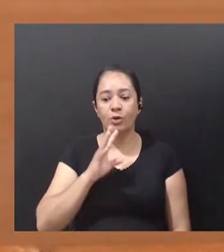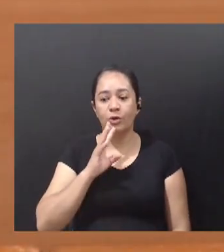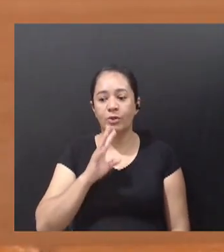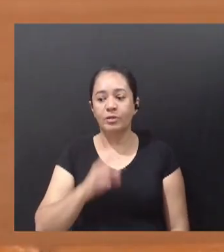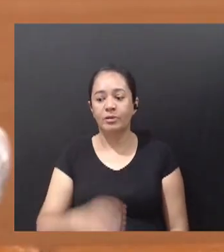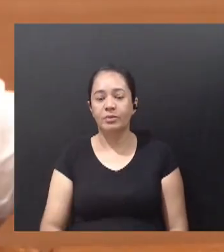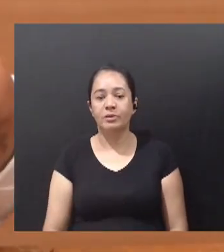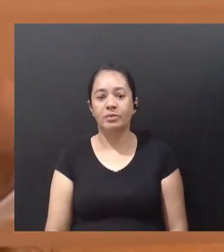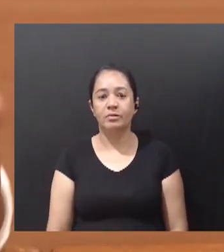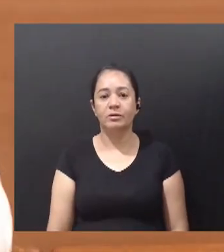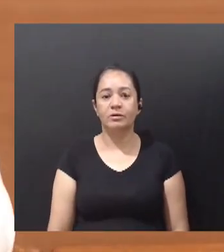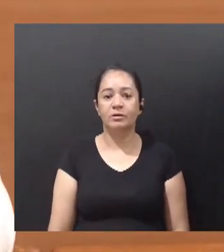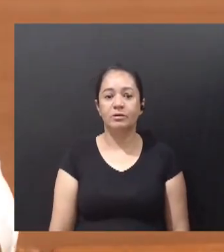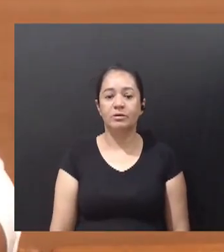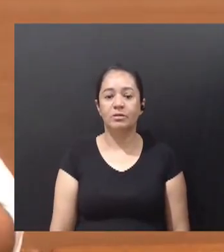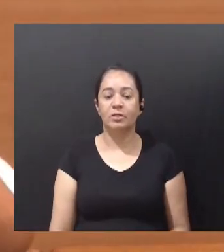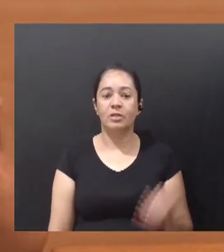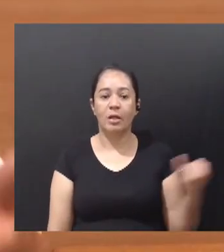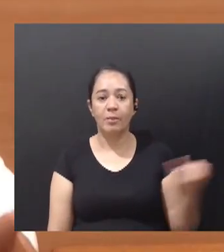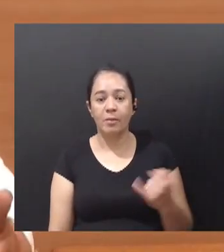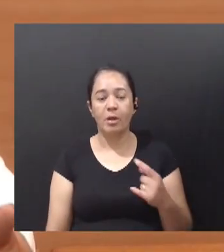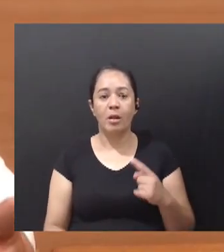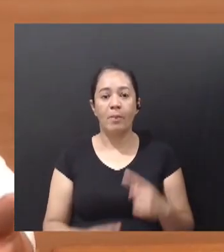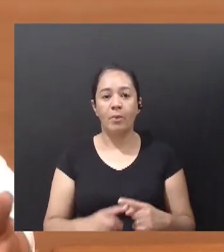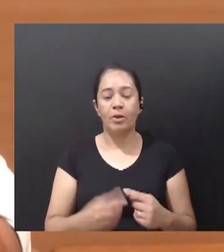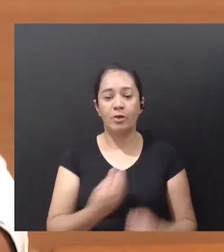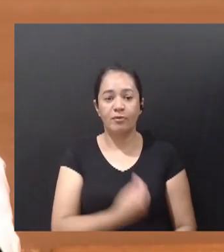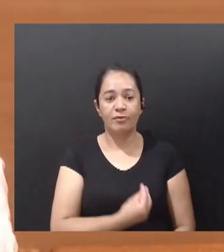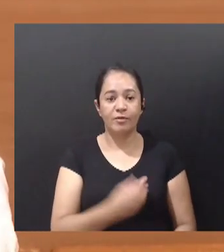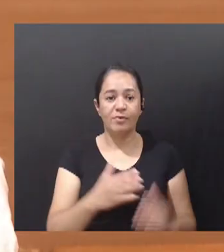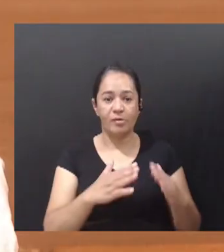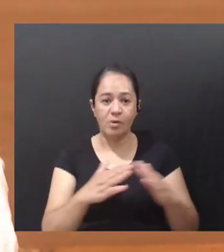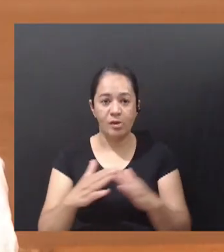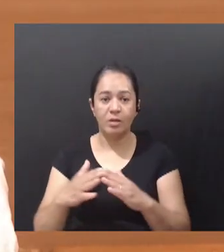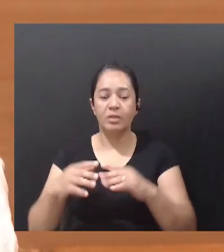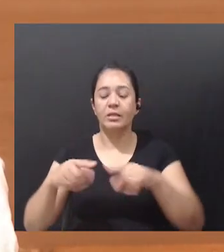essa importância por viver na periferia e por estar